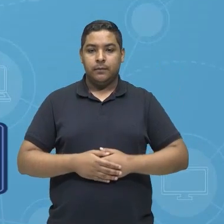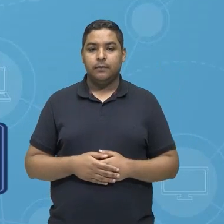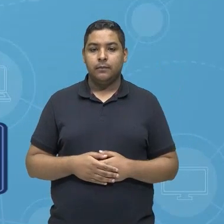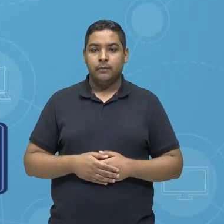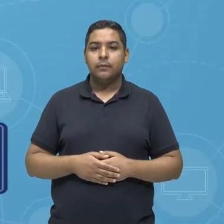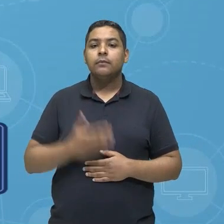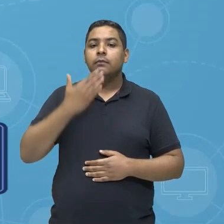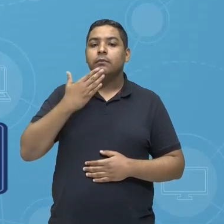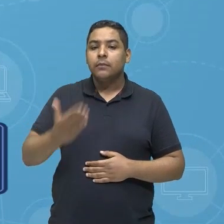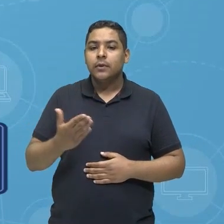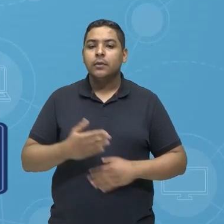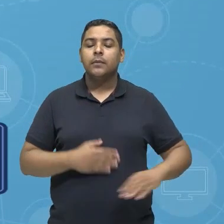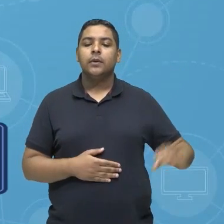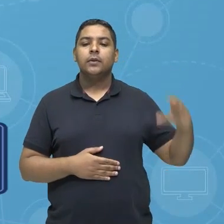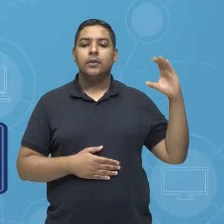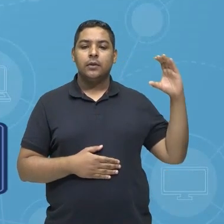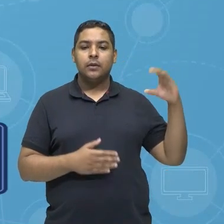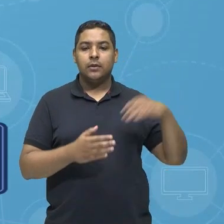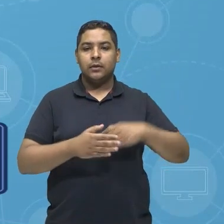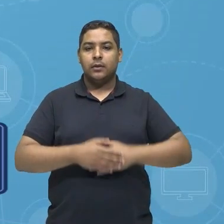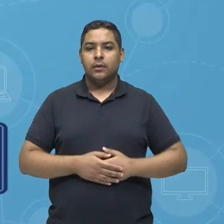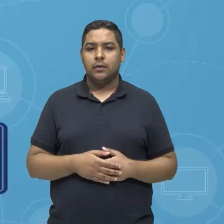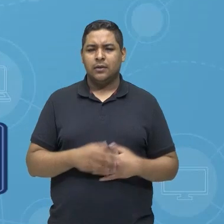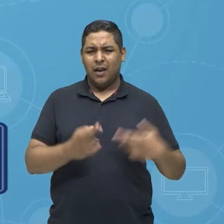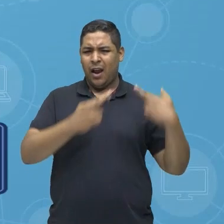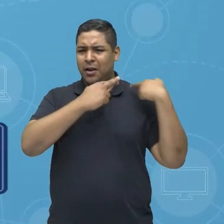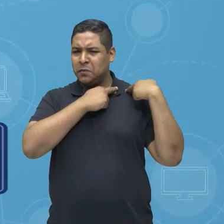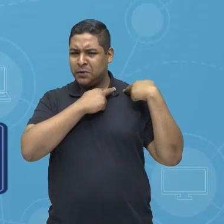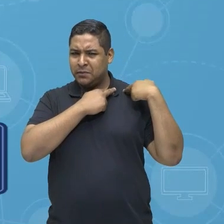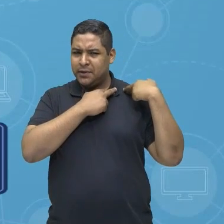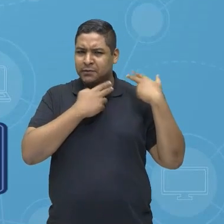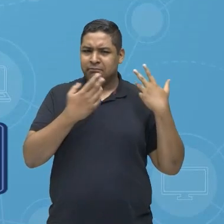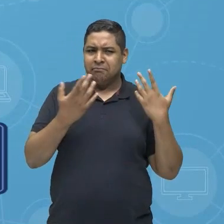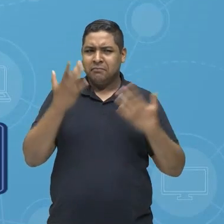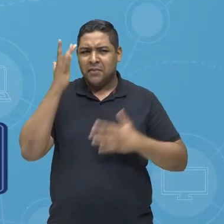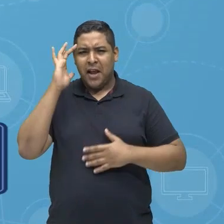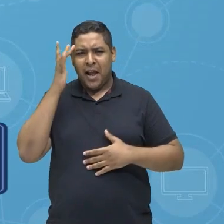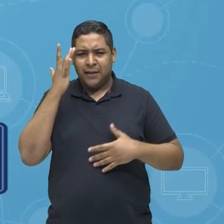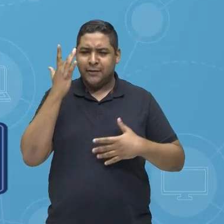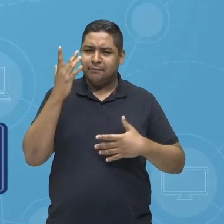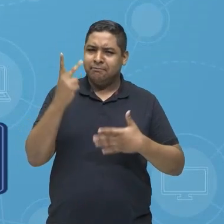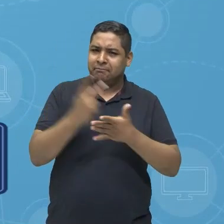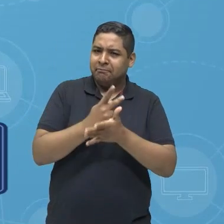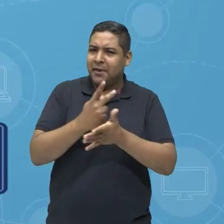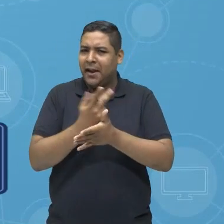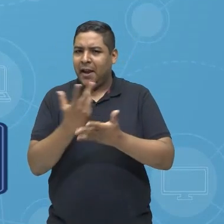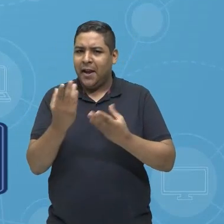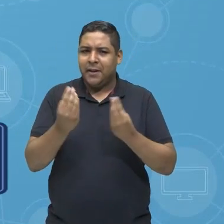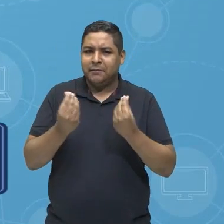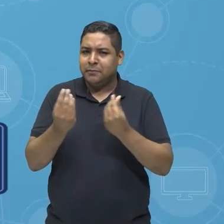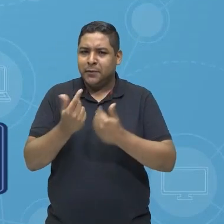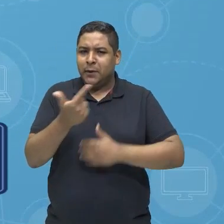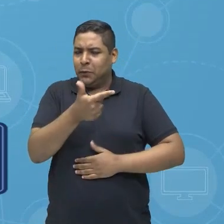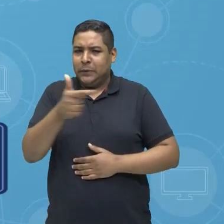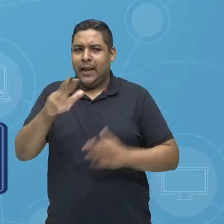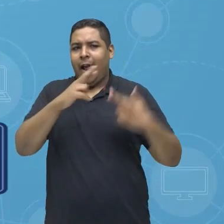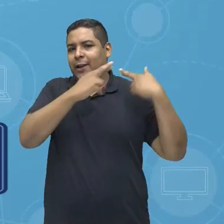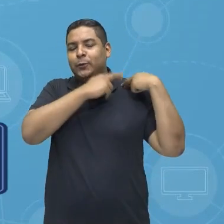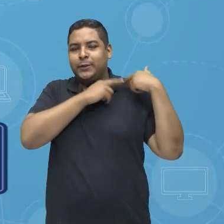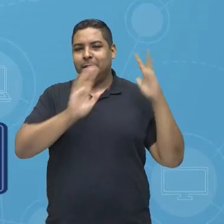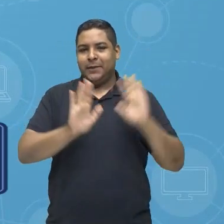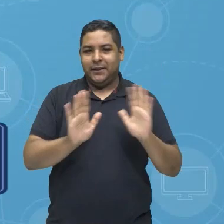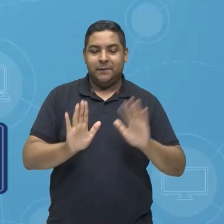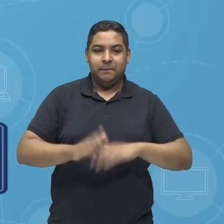B, pedido. E letra C, responsabilidade. Acho que houve um engano ali, né, Emanuel? A gente não trabalhou com